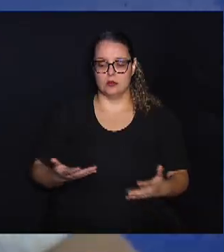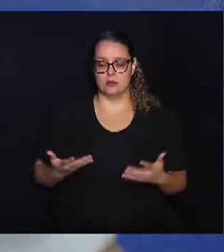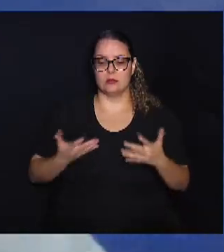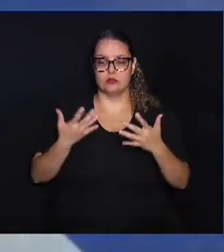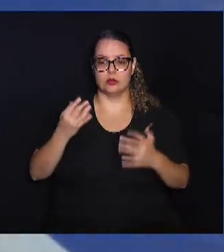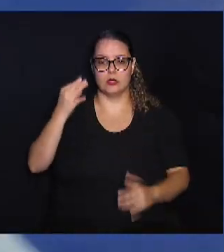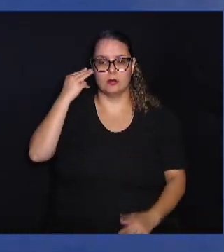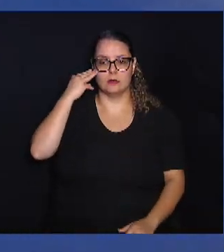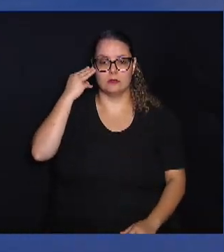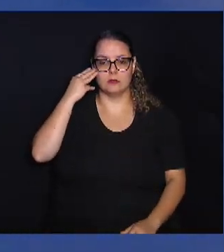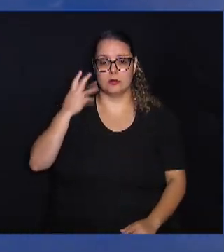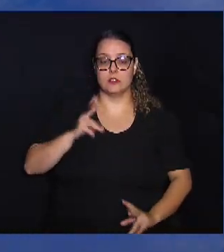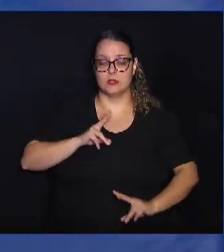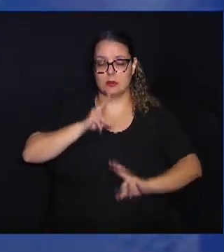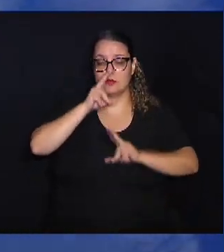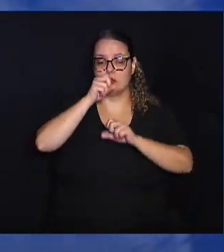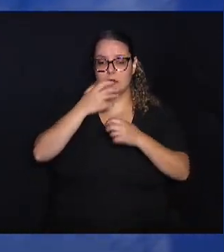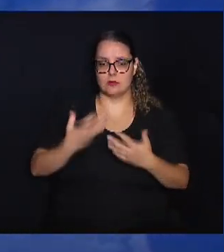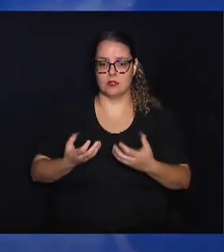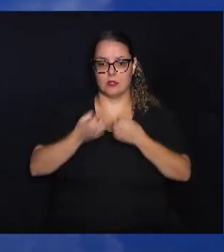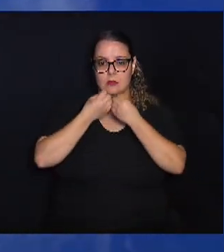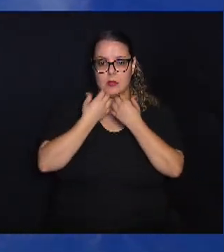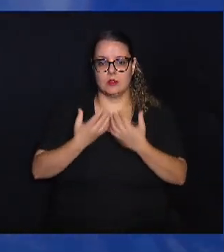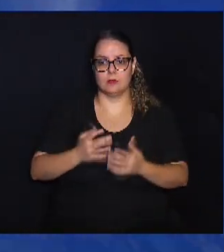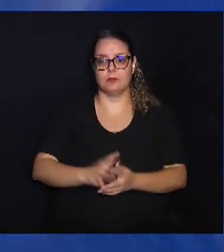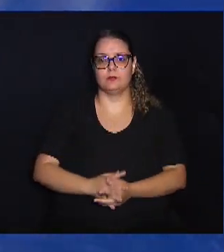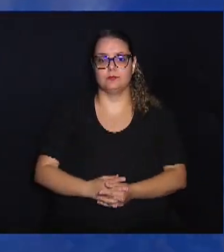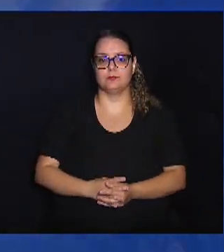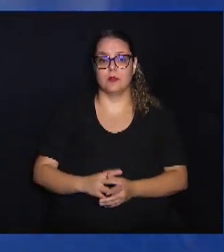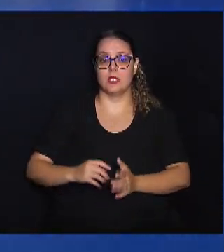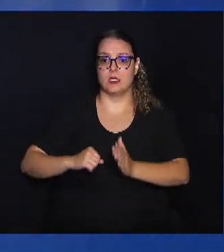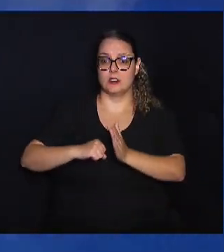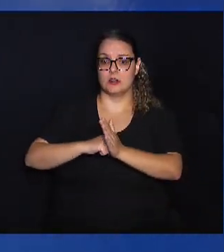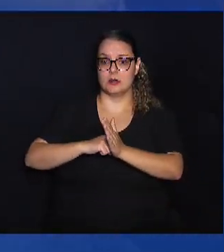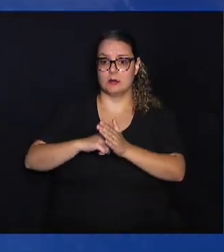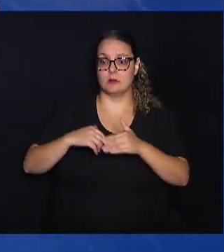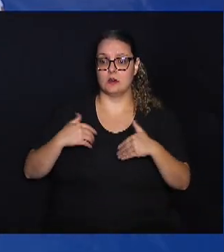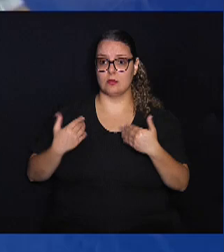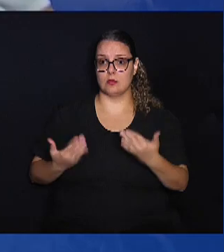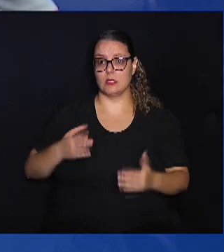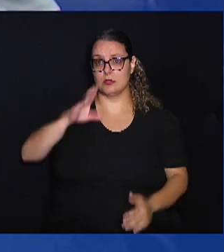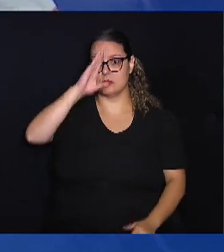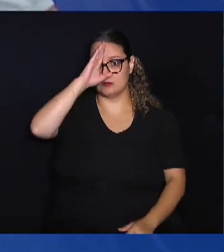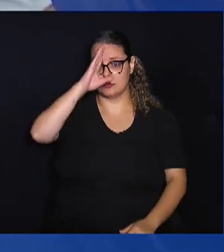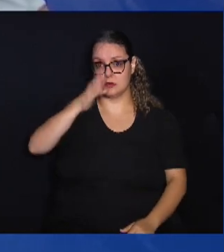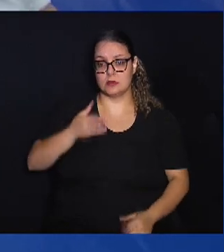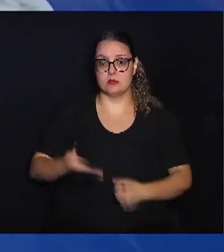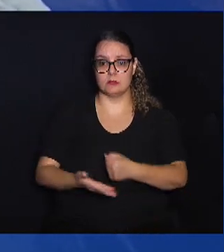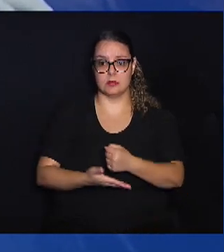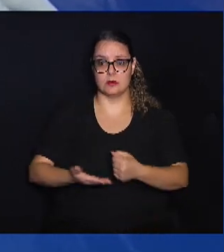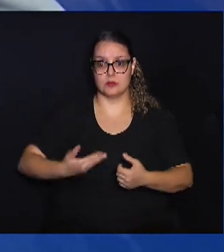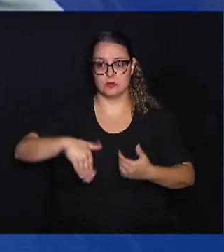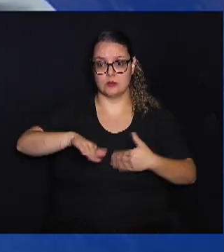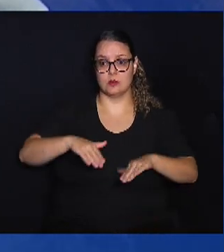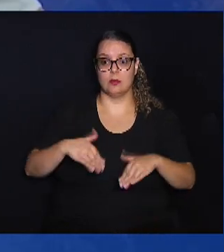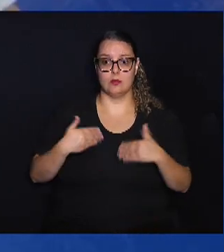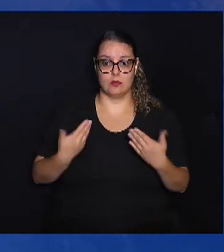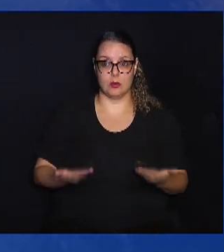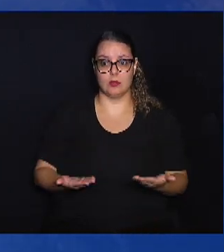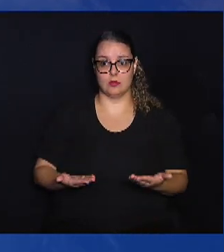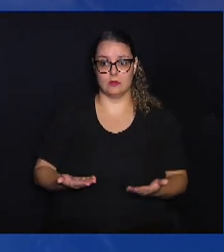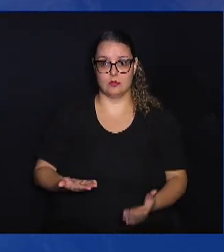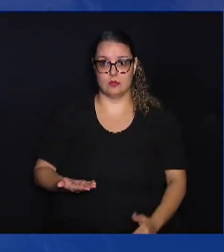mentalmente ficar forte, ficar bem. Sensei, quais são os principais princípios do Karatê? Bem, se for a